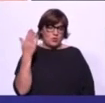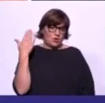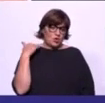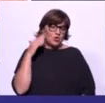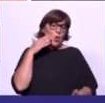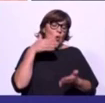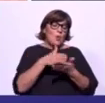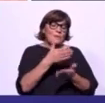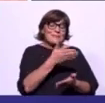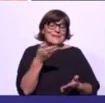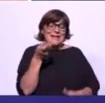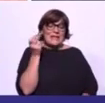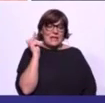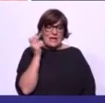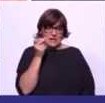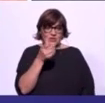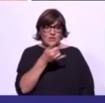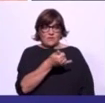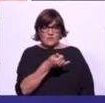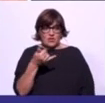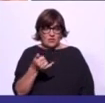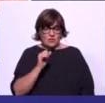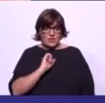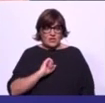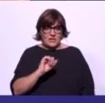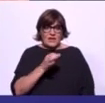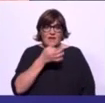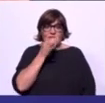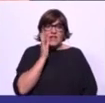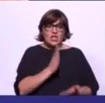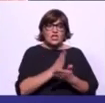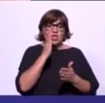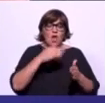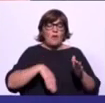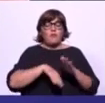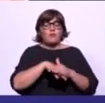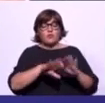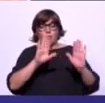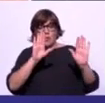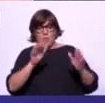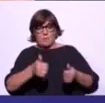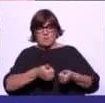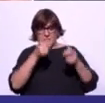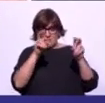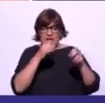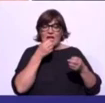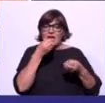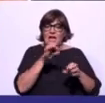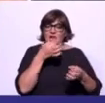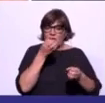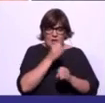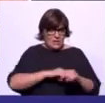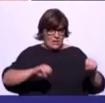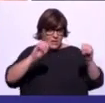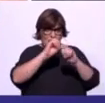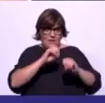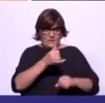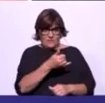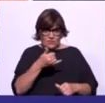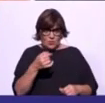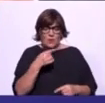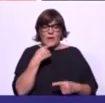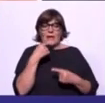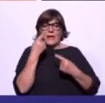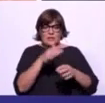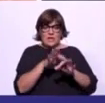últimos 17 anos e 22, para isso só estamos a falar de futebol, atenção, dos títulos principais não estamos a falar de resto. Portanto, 22. O que quer